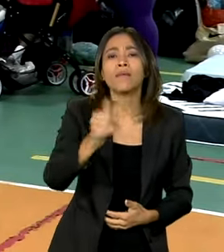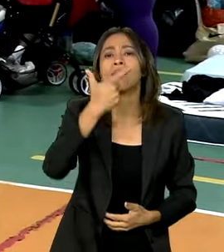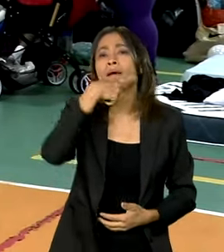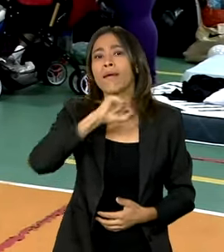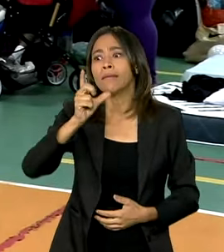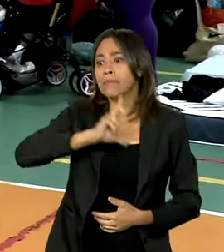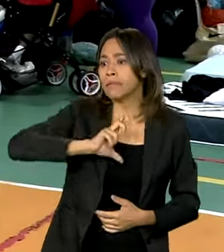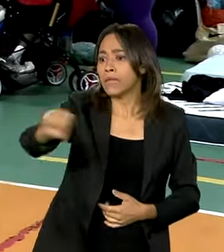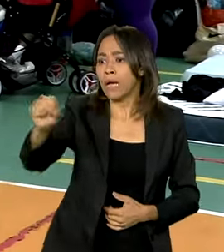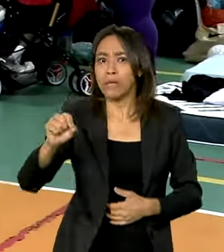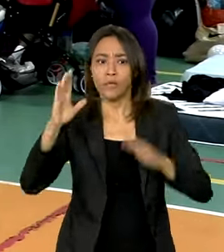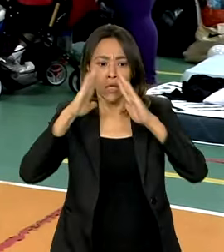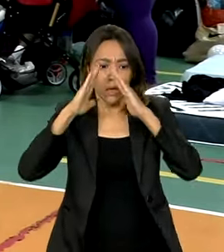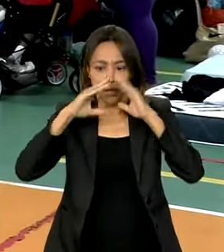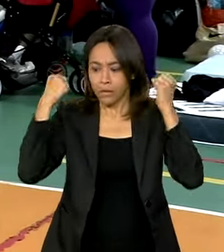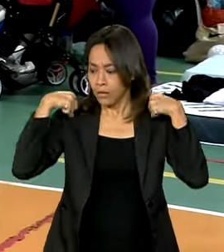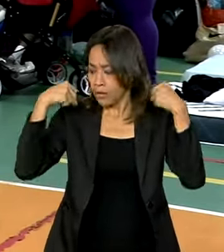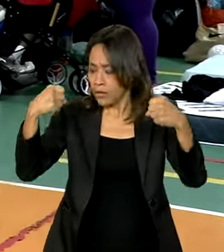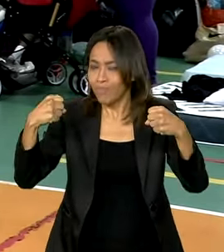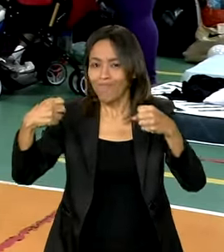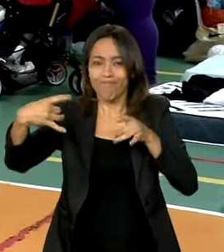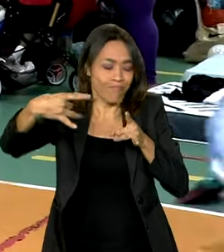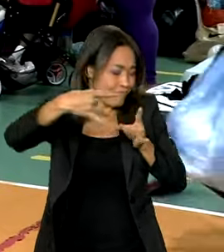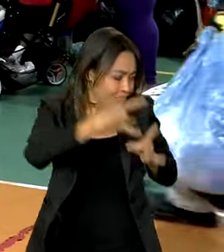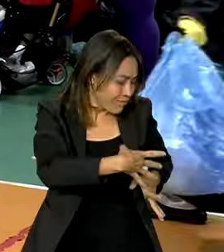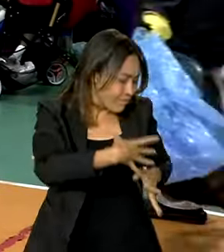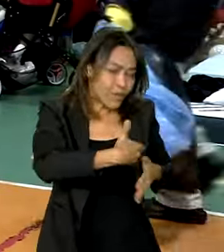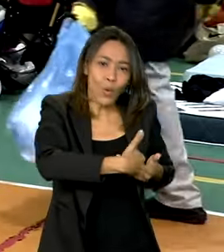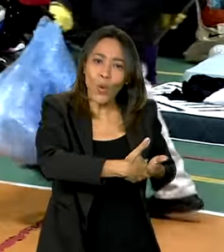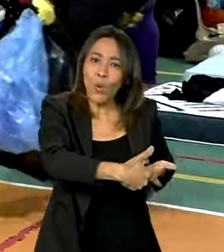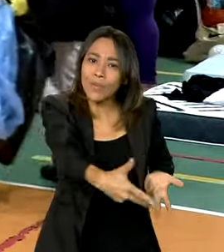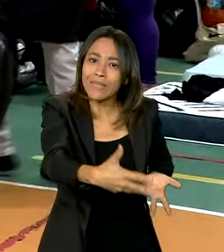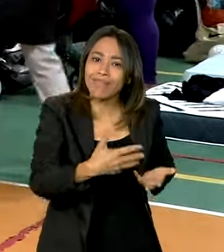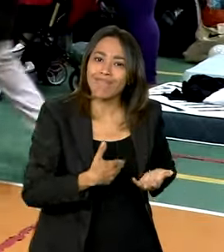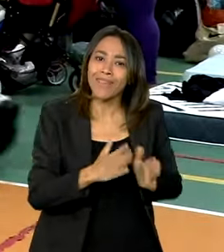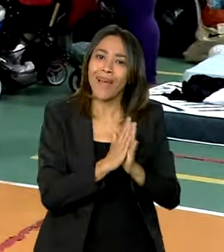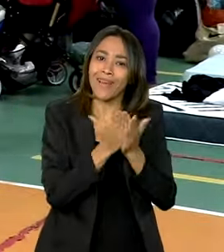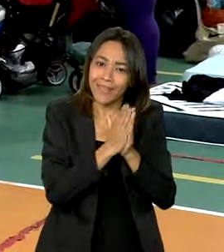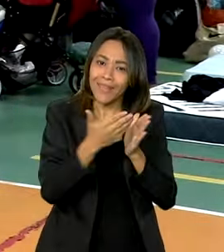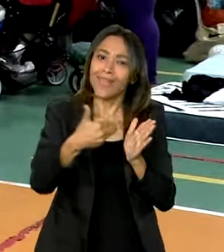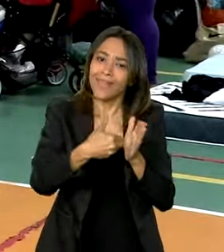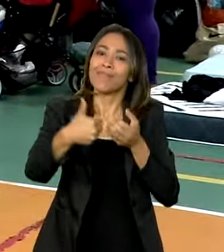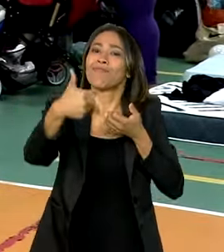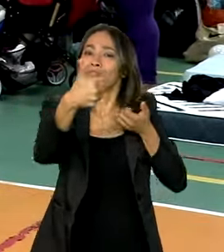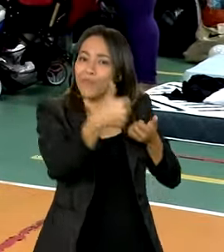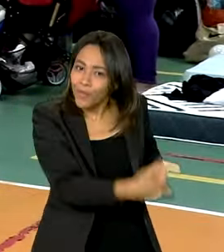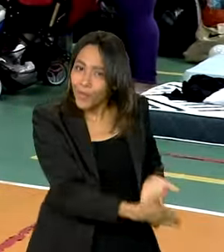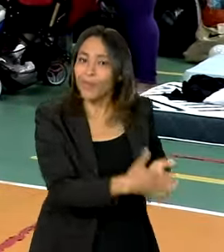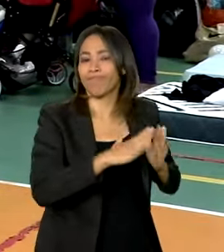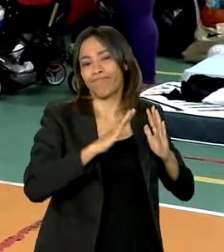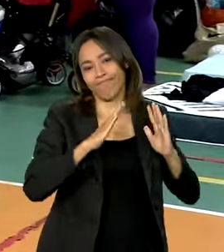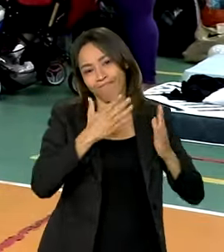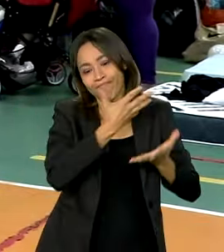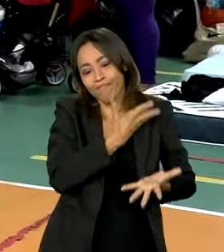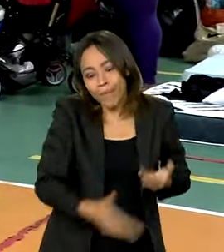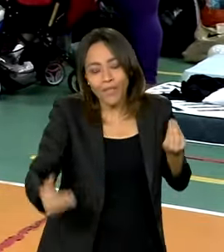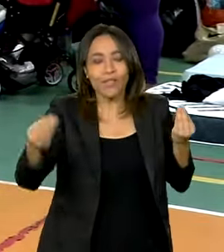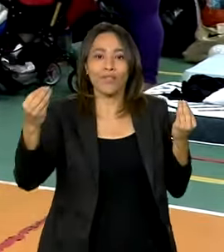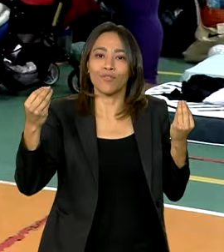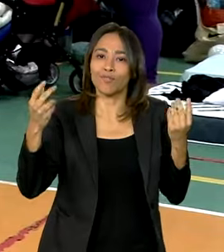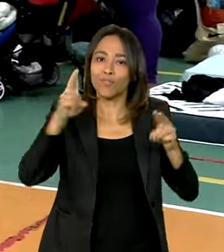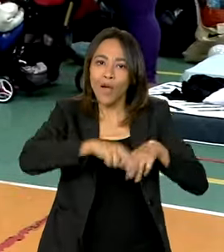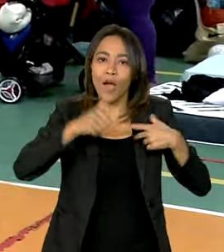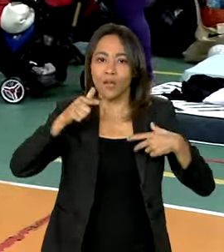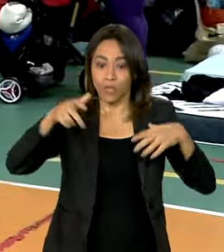saiu de casa às pressas deixou tudo para trás, e a caderneta foi um dos tantos documentos perdidos com